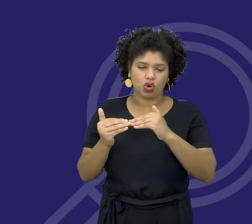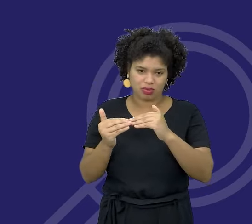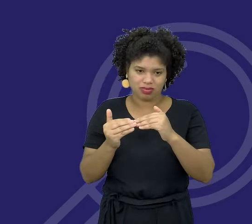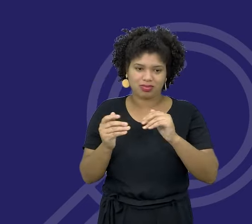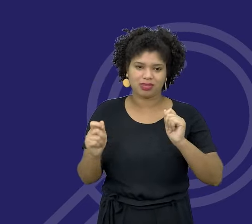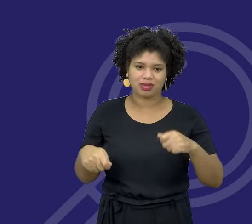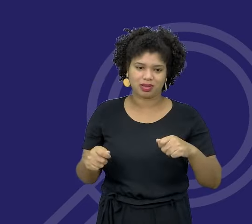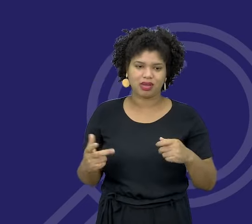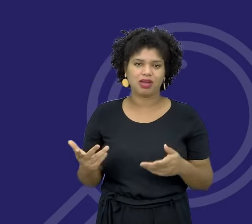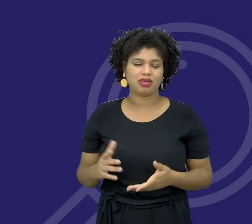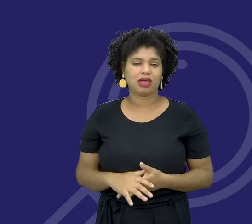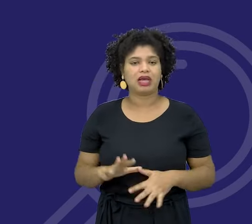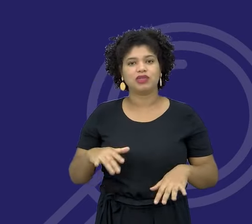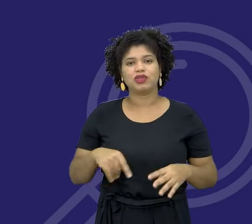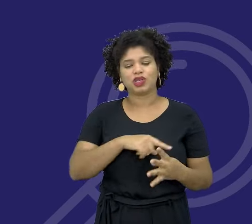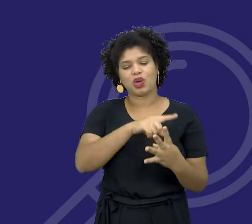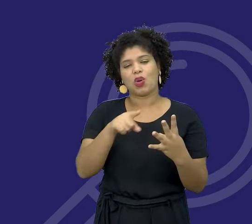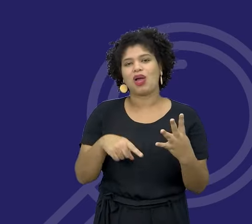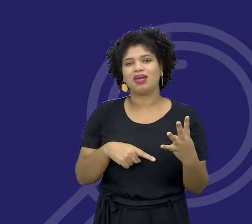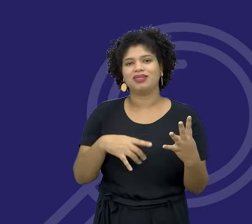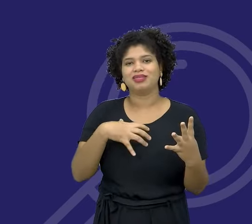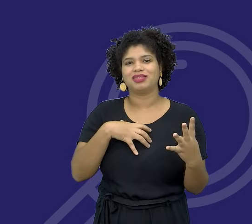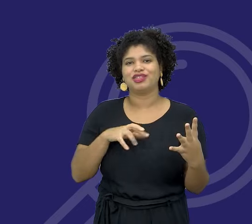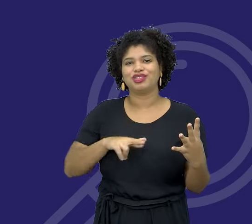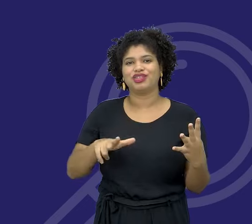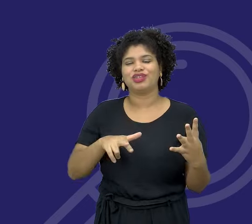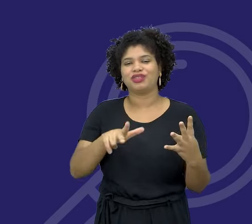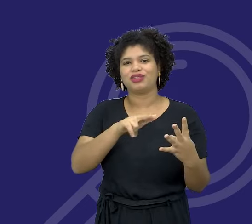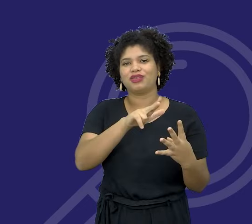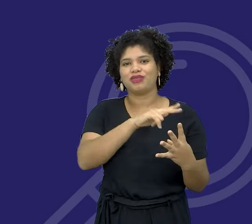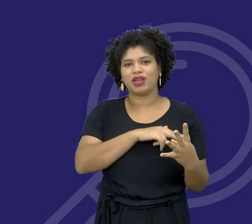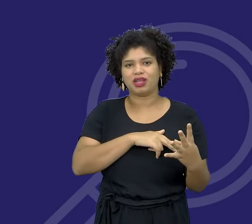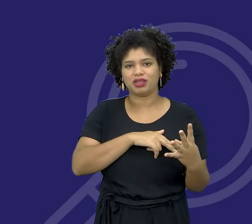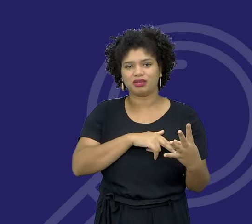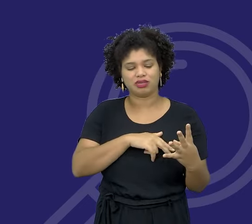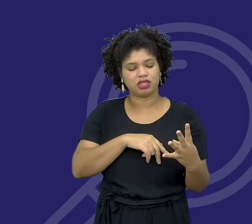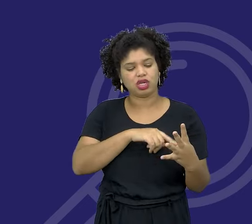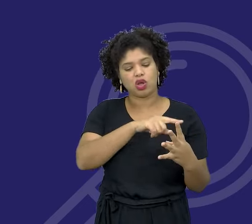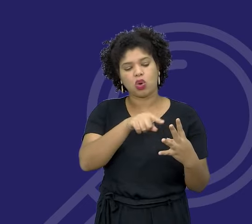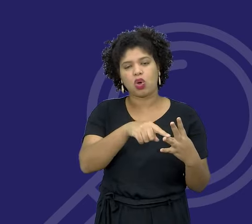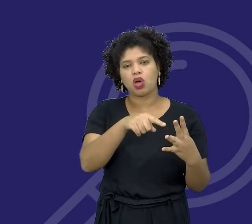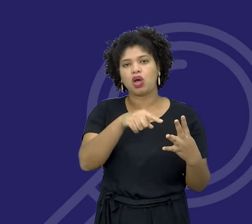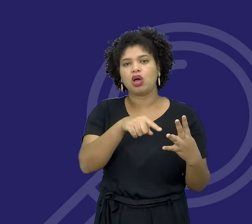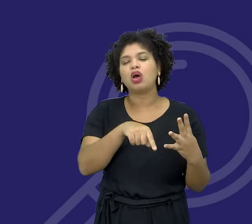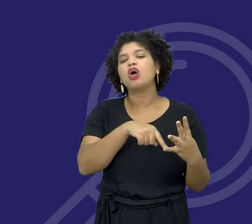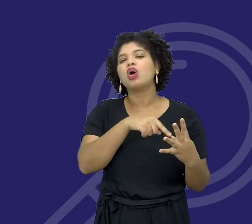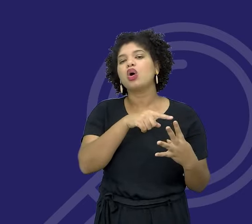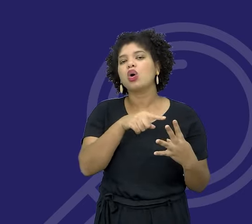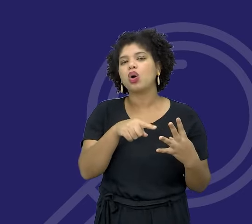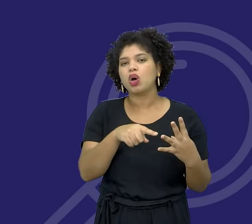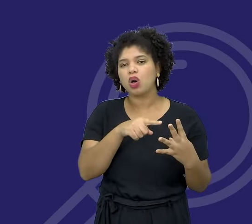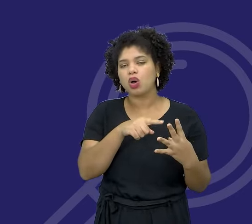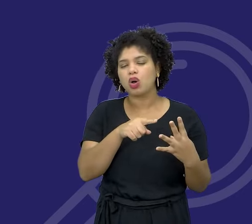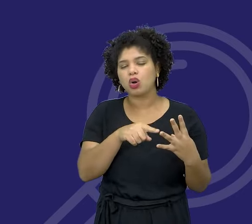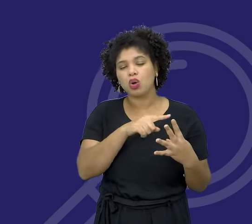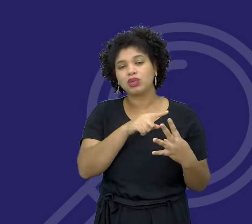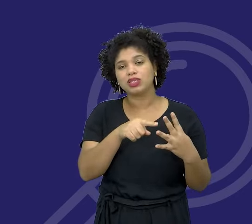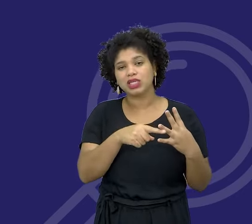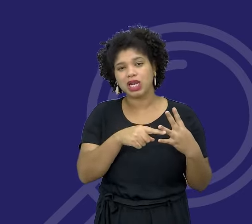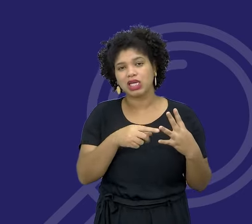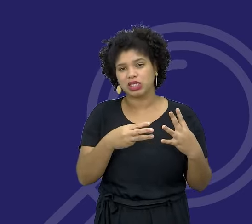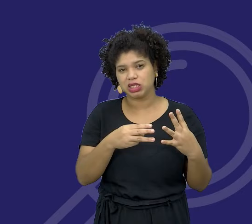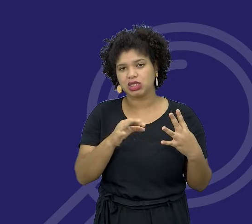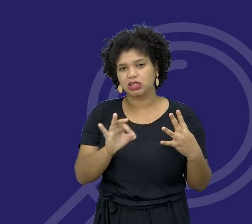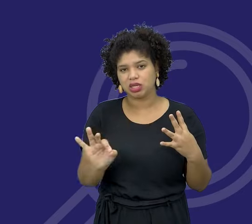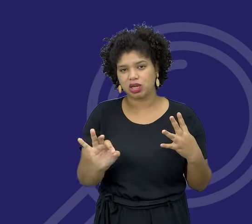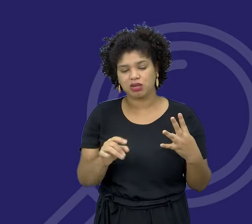ter 4, 5 resoluções corretas e uma incorreta. Mas qual foi a resolução que chegou ao resultado, de